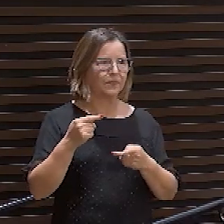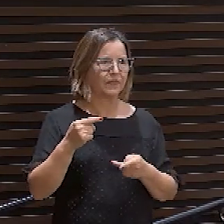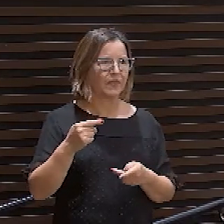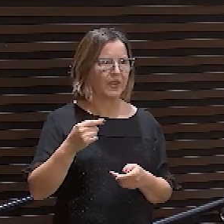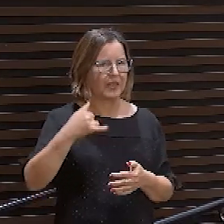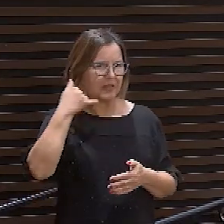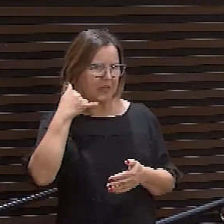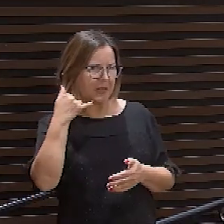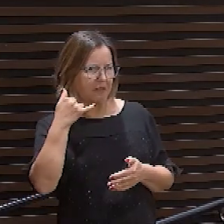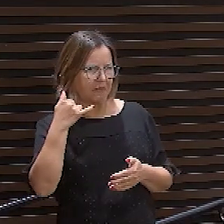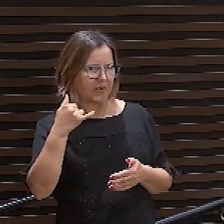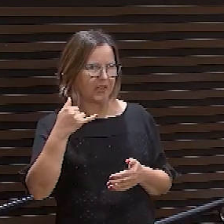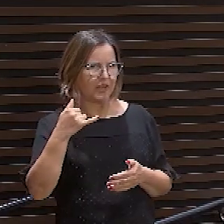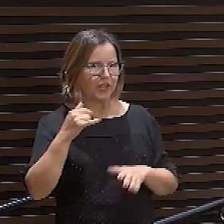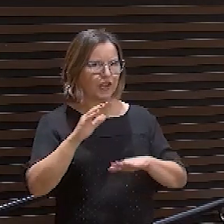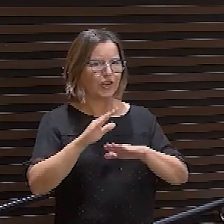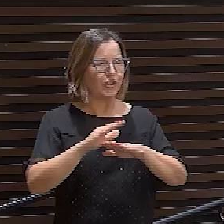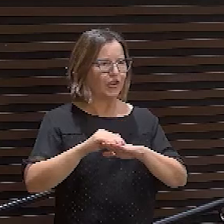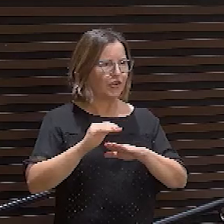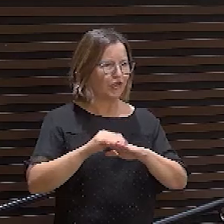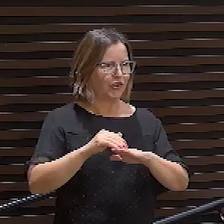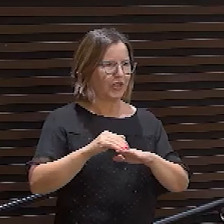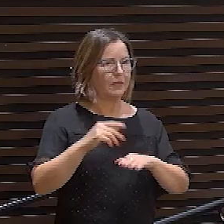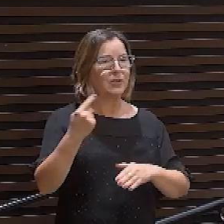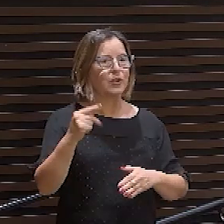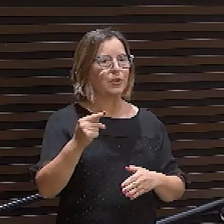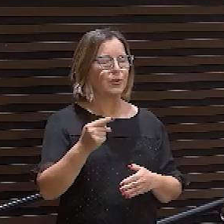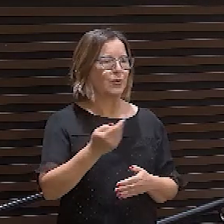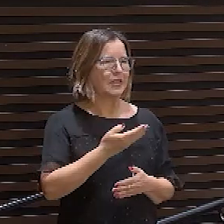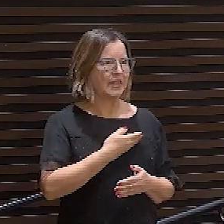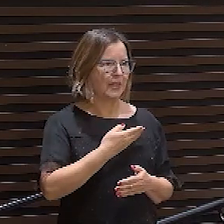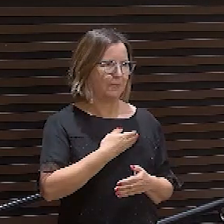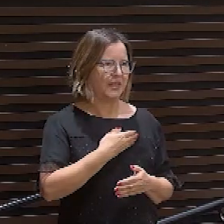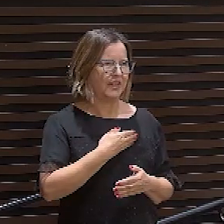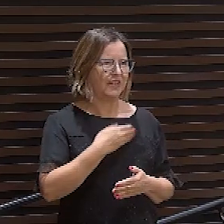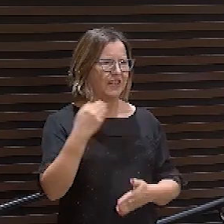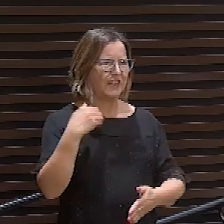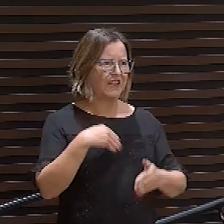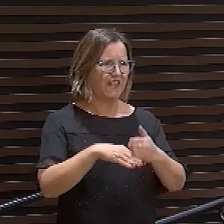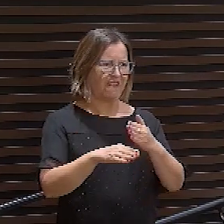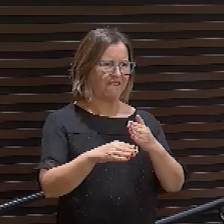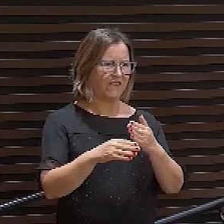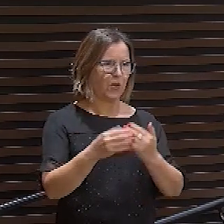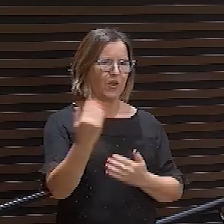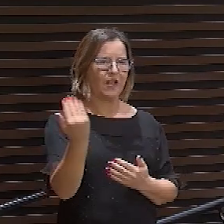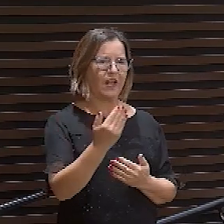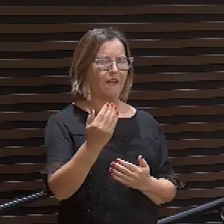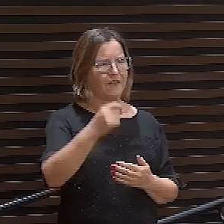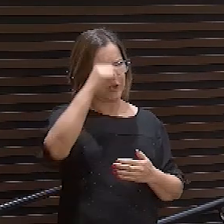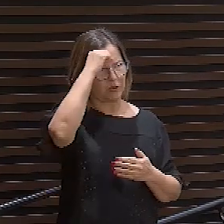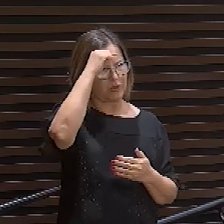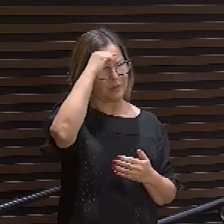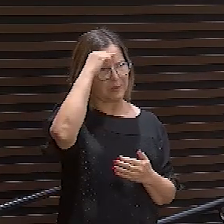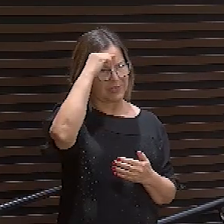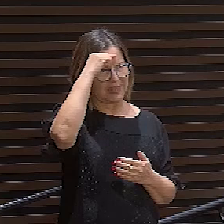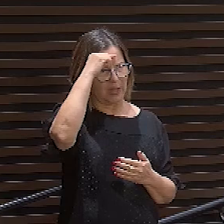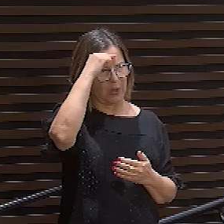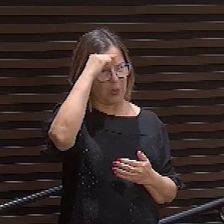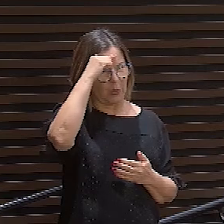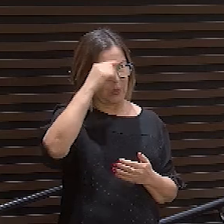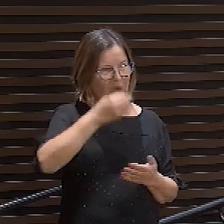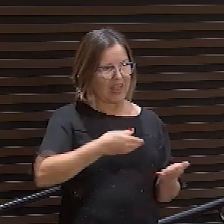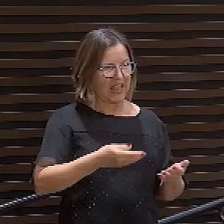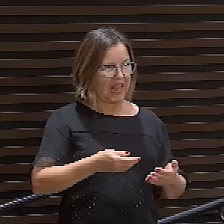suas amigas para ir à porta do hospital evangélico com uma panela na mão e a tampa. E vão fazer uma greve